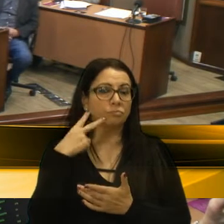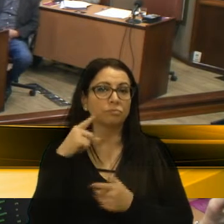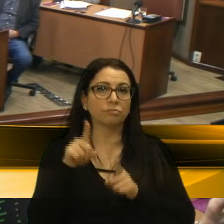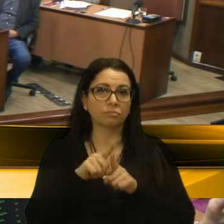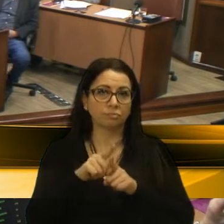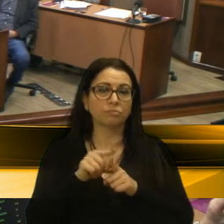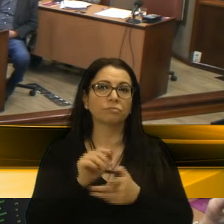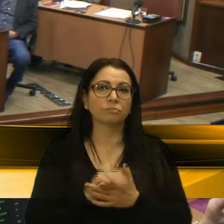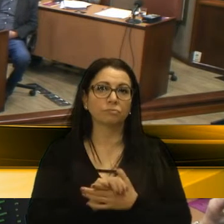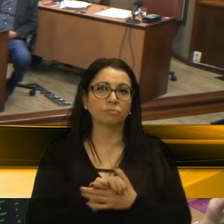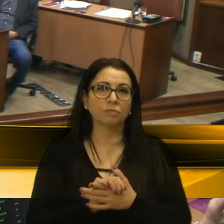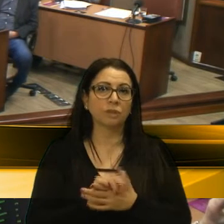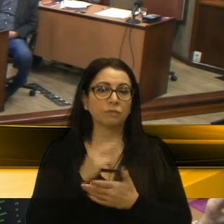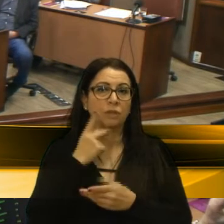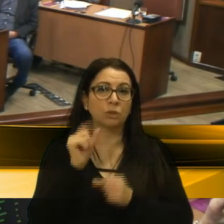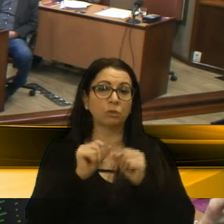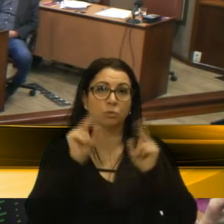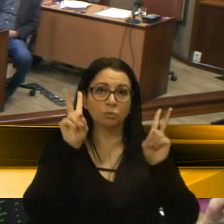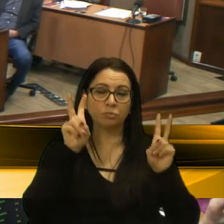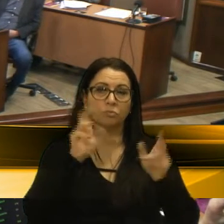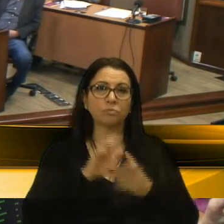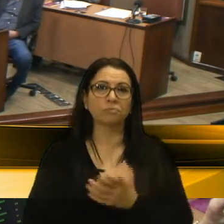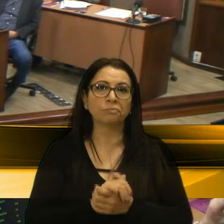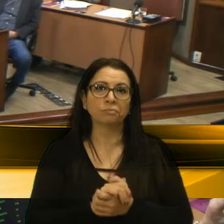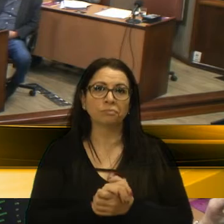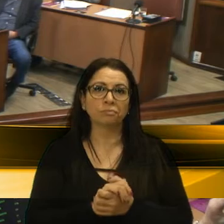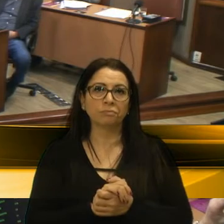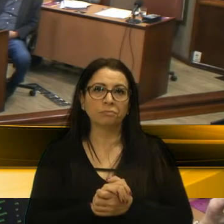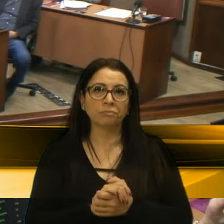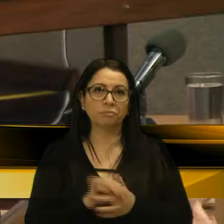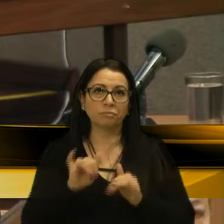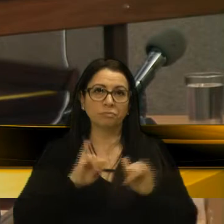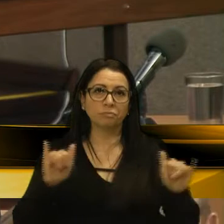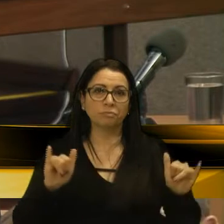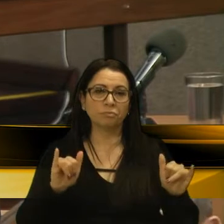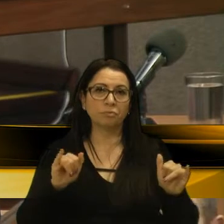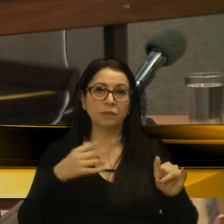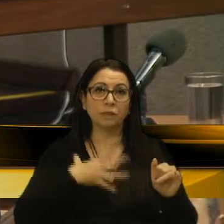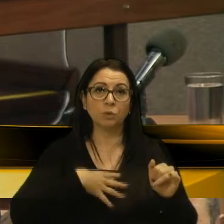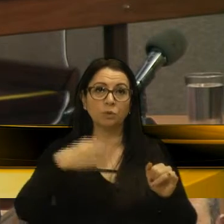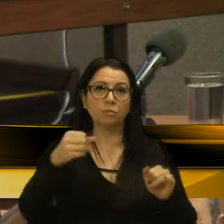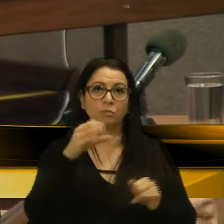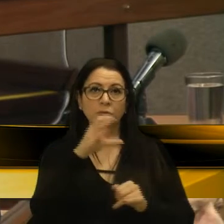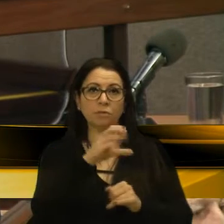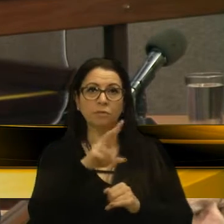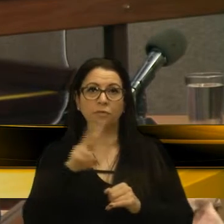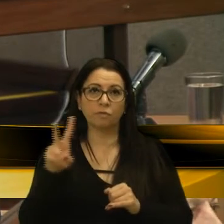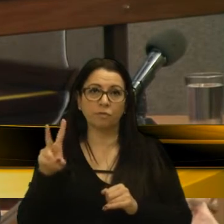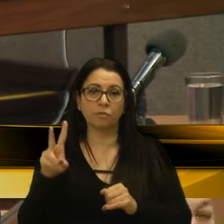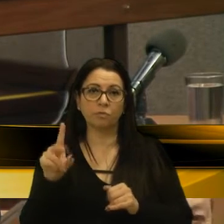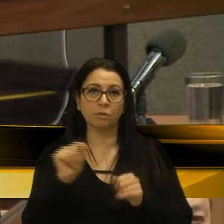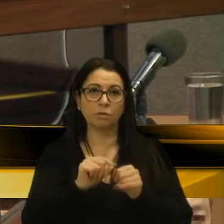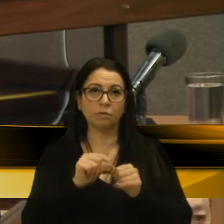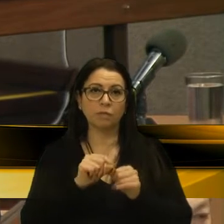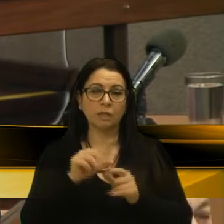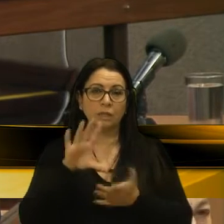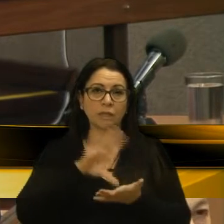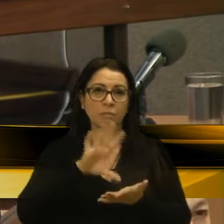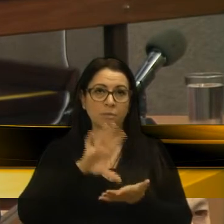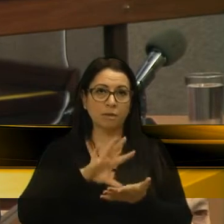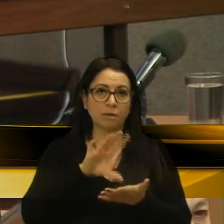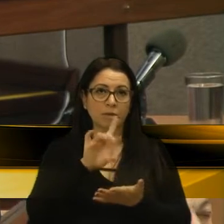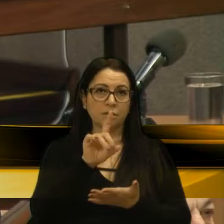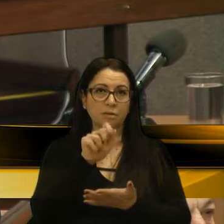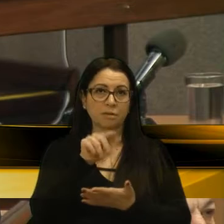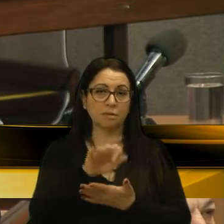também tocou no assunto sobre a questão da campanha do suicídio, do CVV, que era para ser realizado na praça, que eles pediram